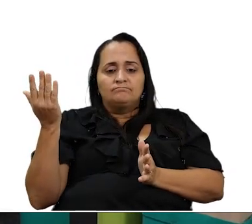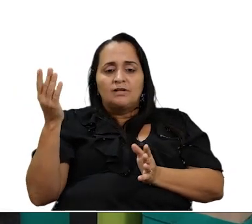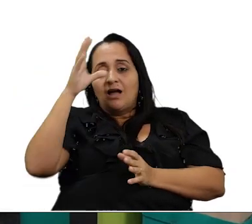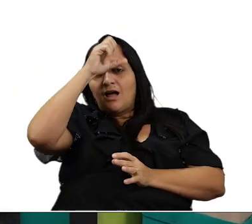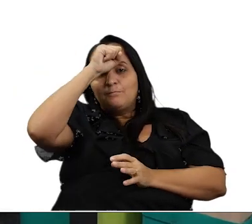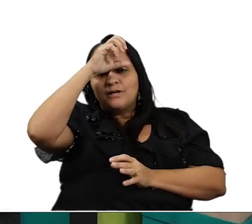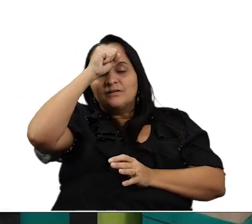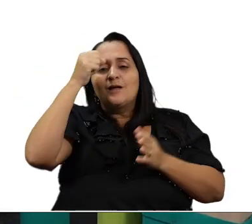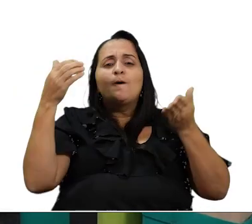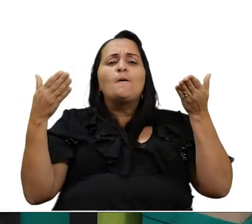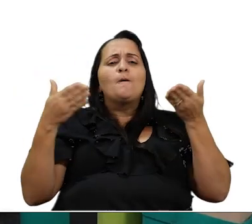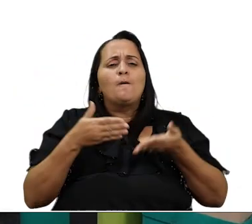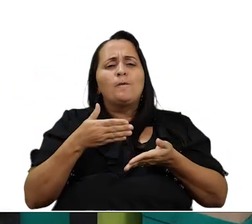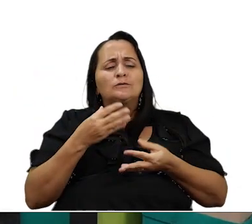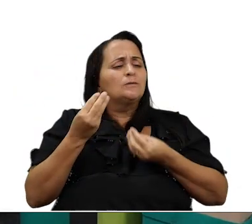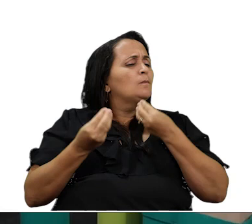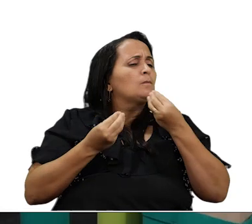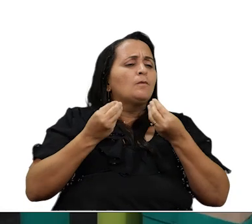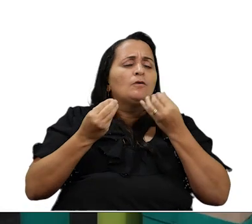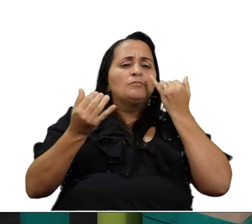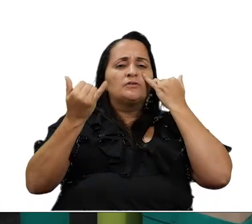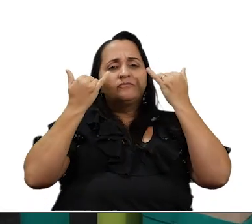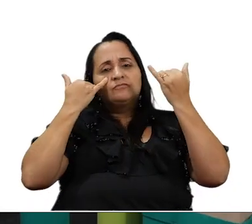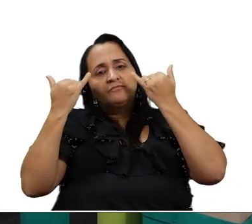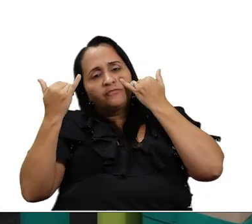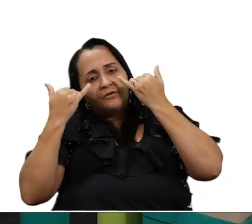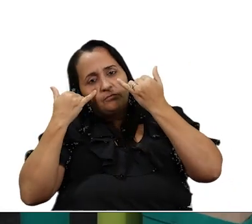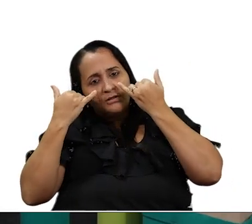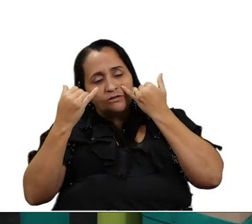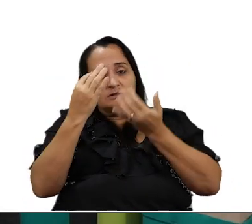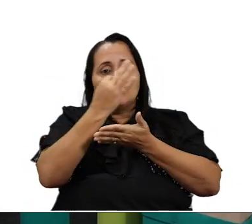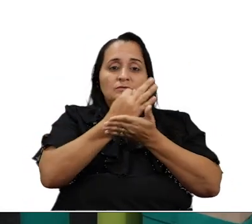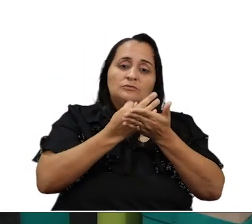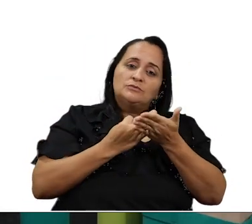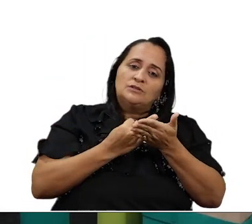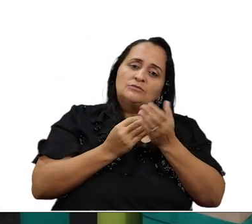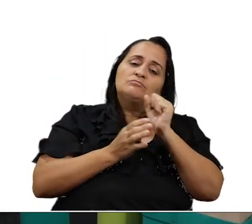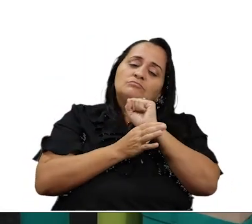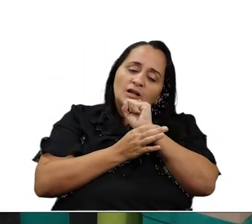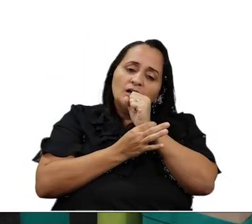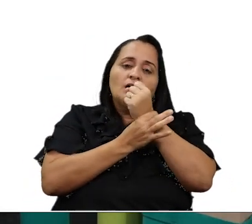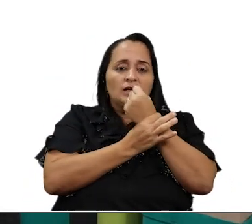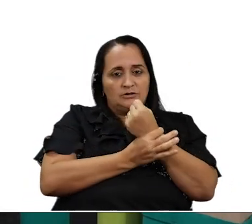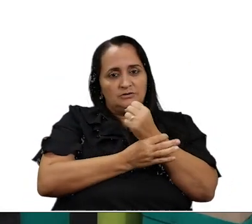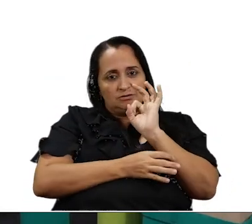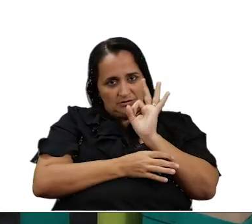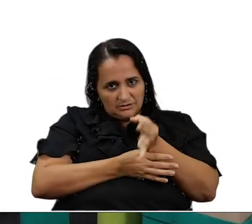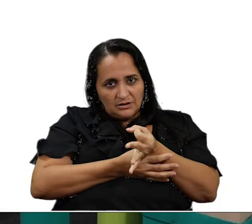a localizar informações precisas no texto para garantir a nossa compreensão desse texto. Tá